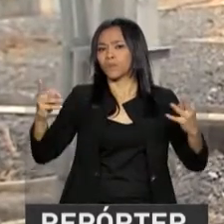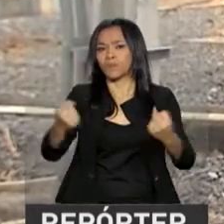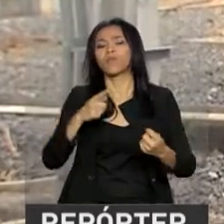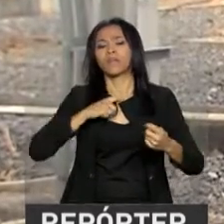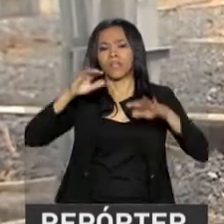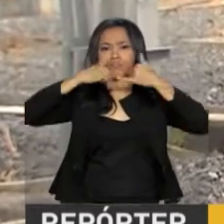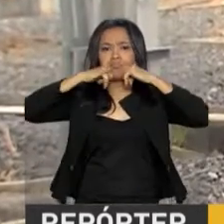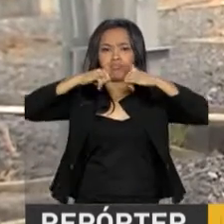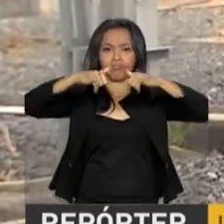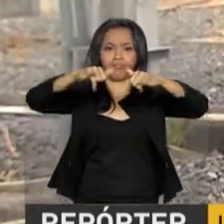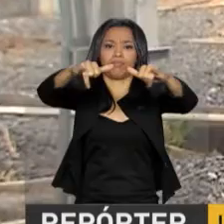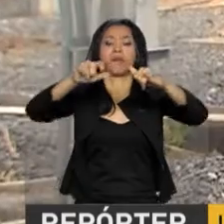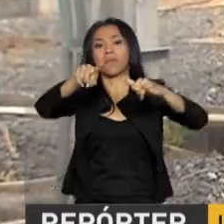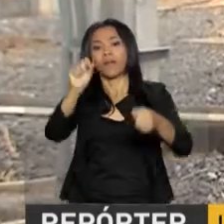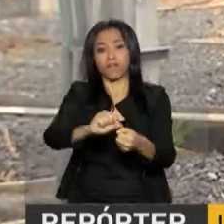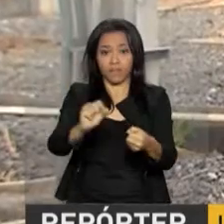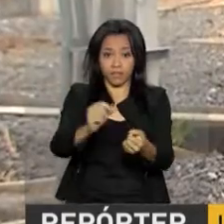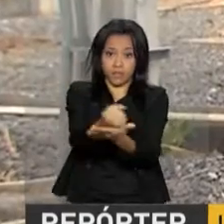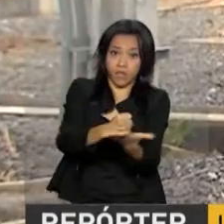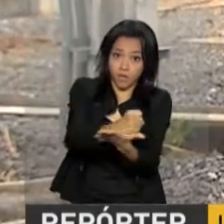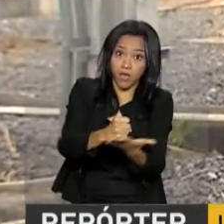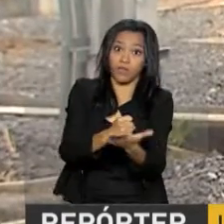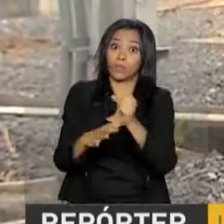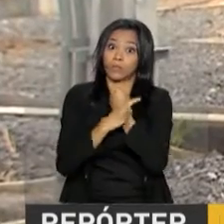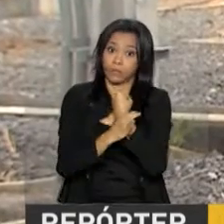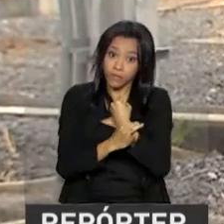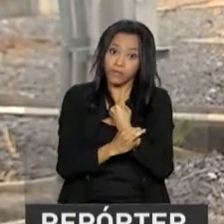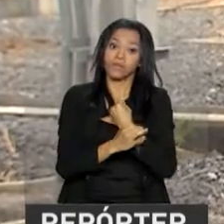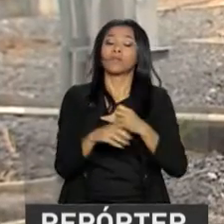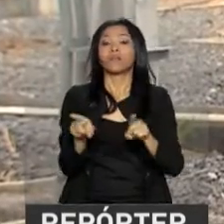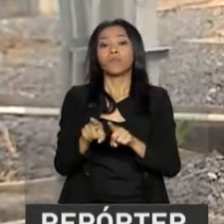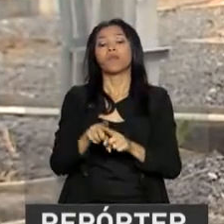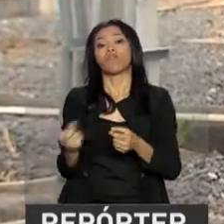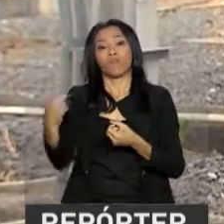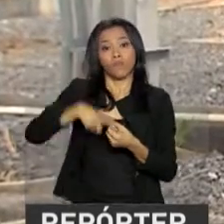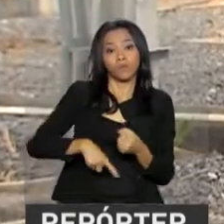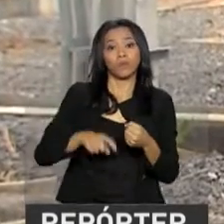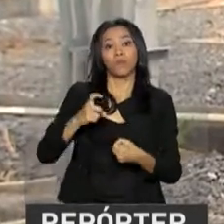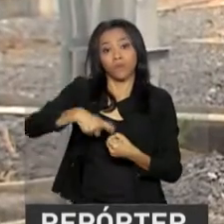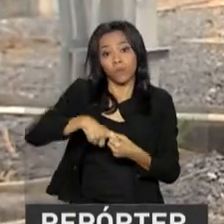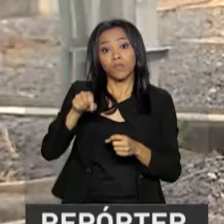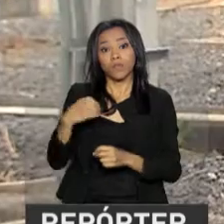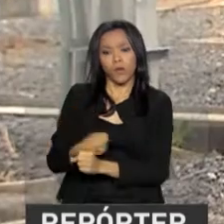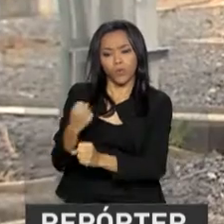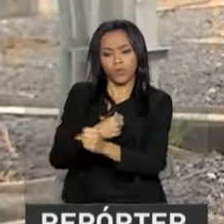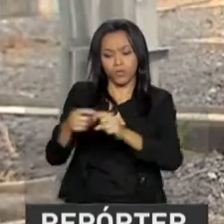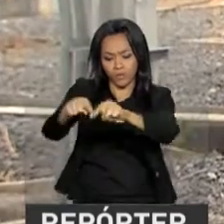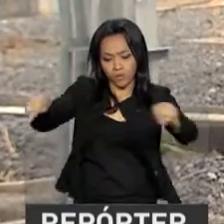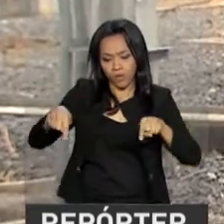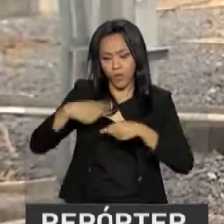com energia suficiente para produzir medicamentos com segurança. Também foram retomadas as obras do almoxarifado e